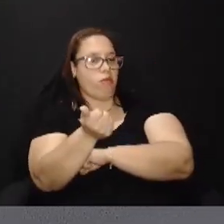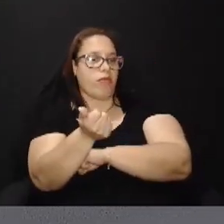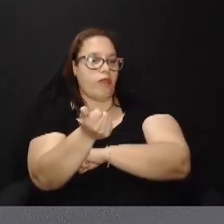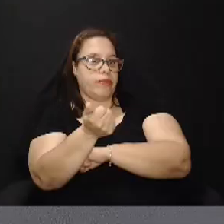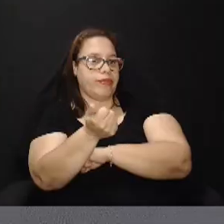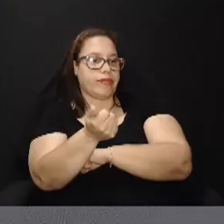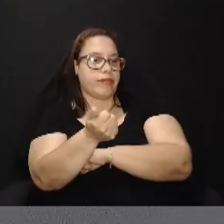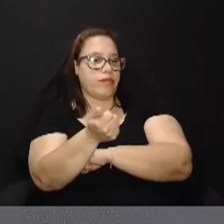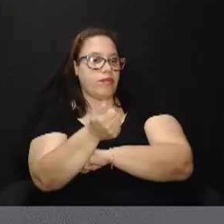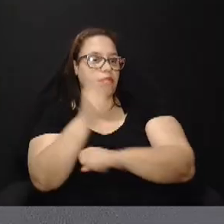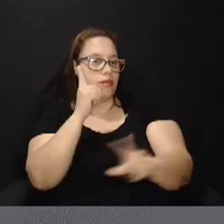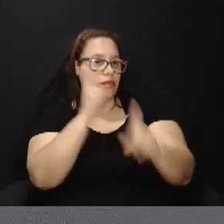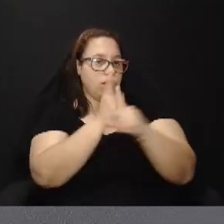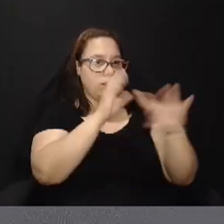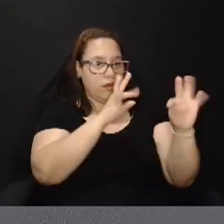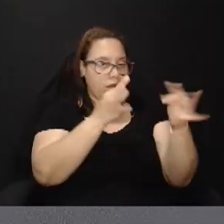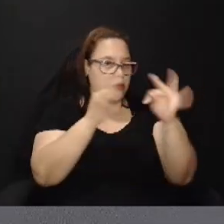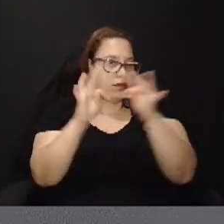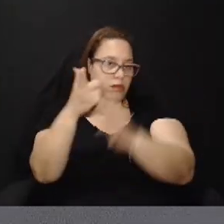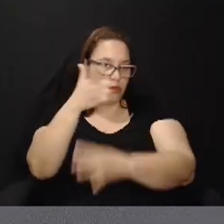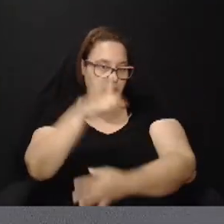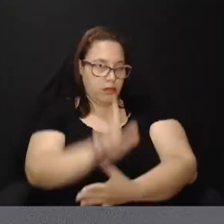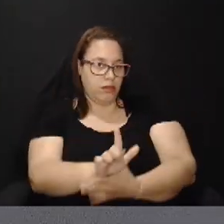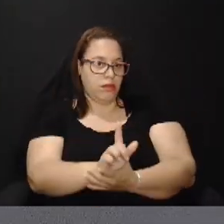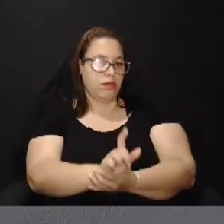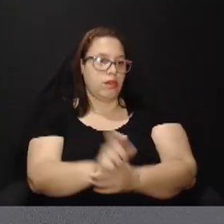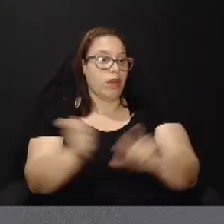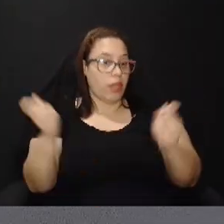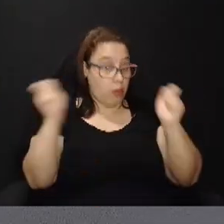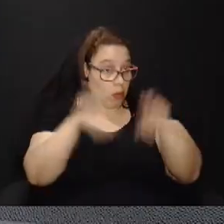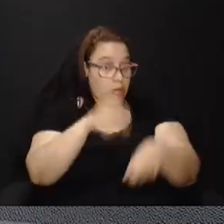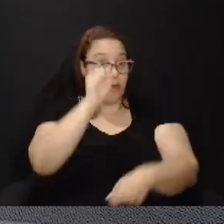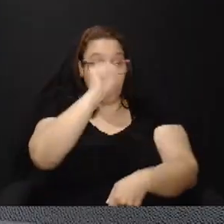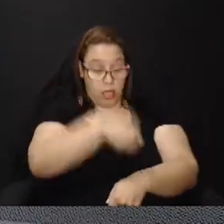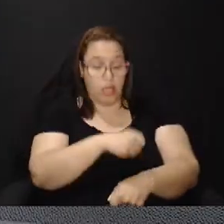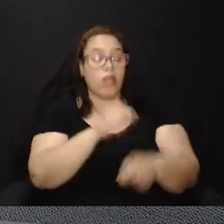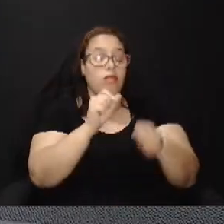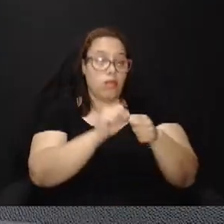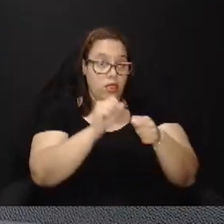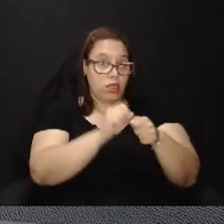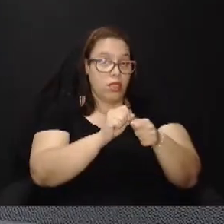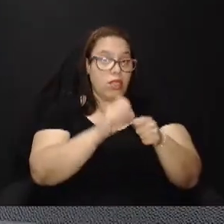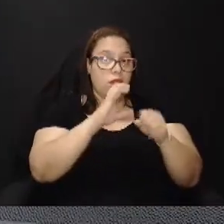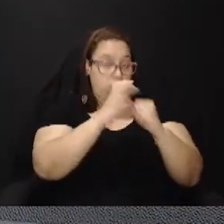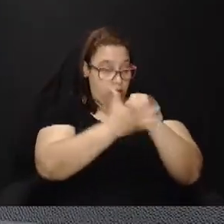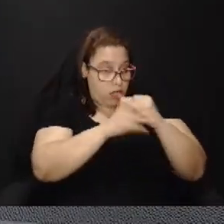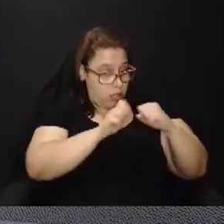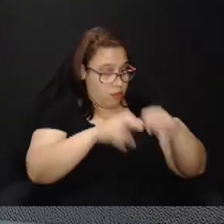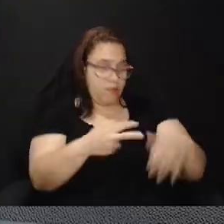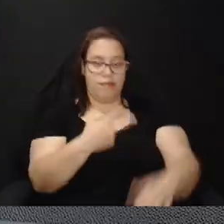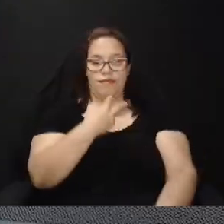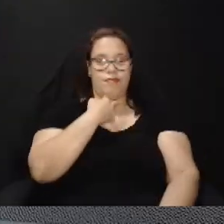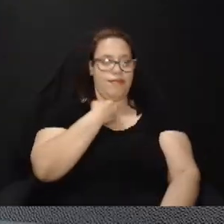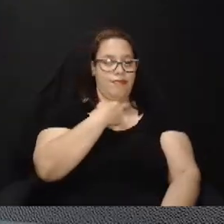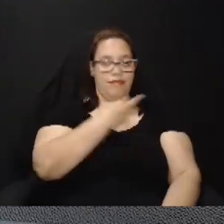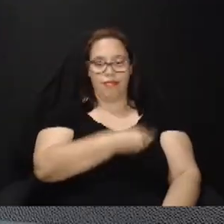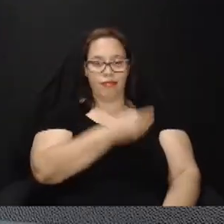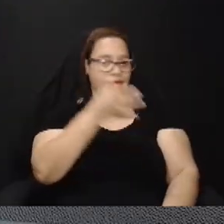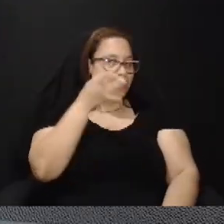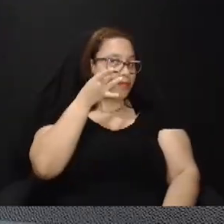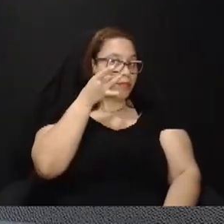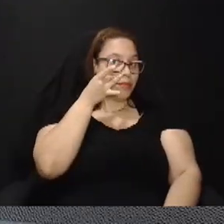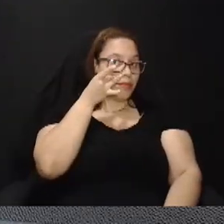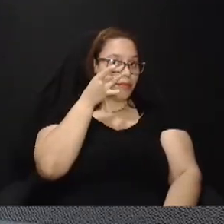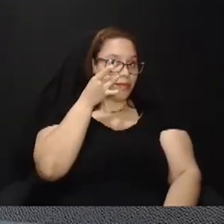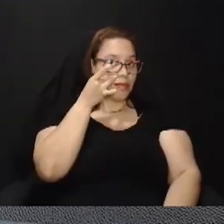encontro à tecnologia, mais uma vez, né? E é possível, né? Foi feito isso na época da Covid, porque não se podia fazer presencial, e era